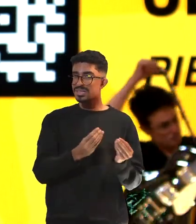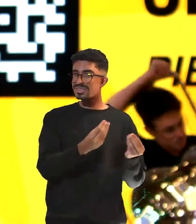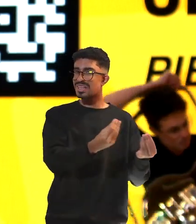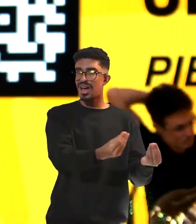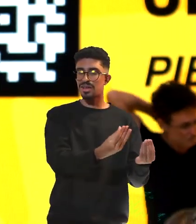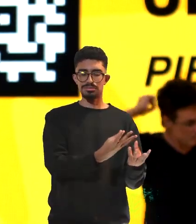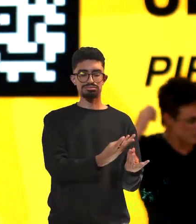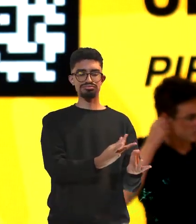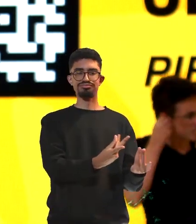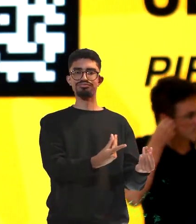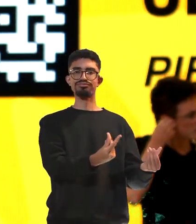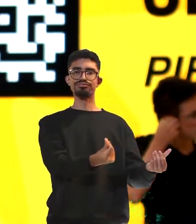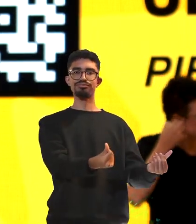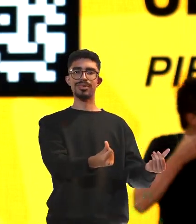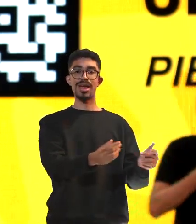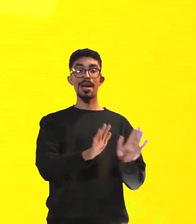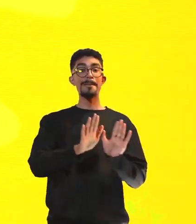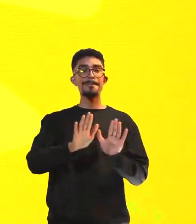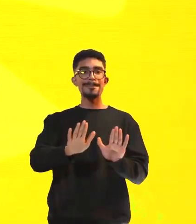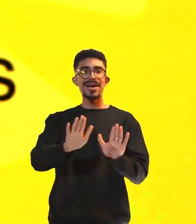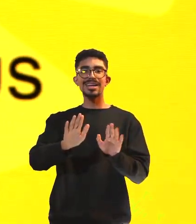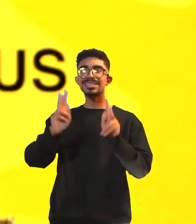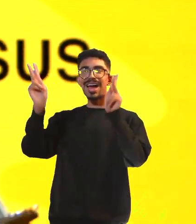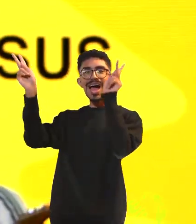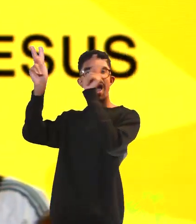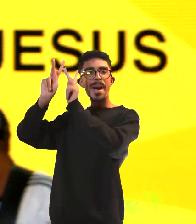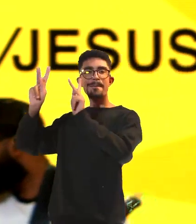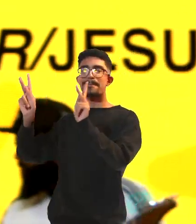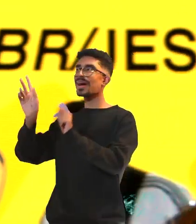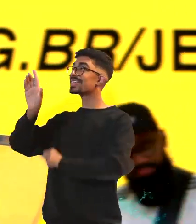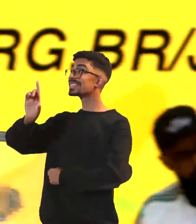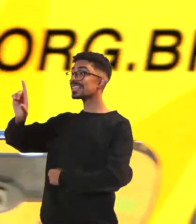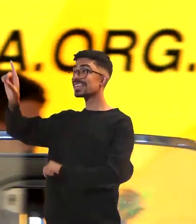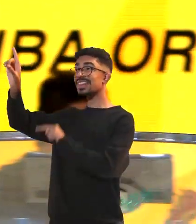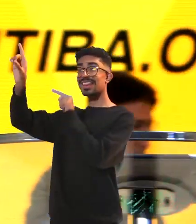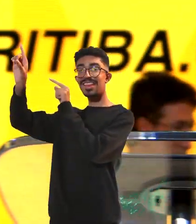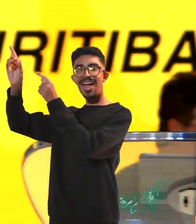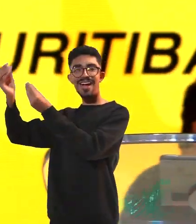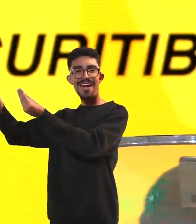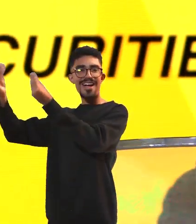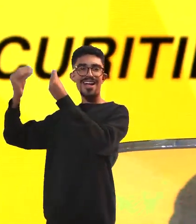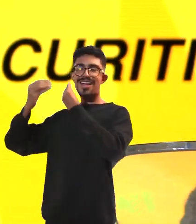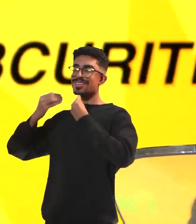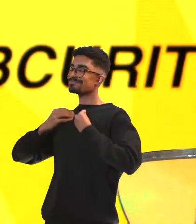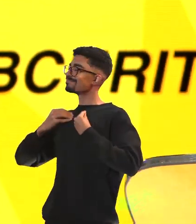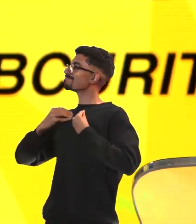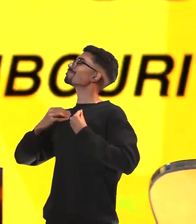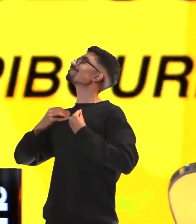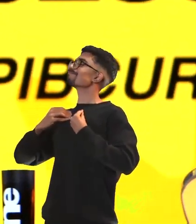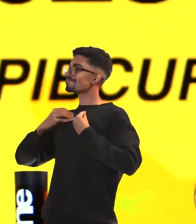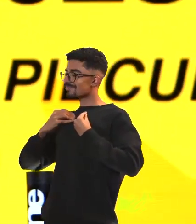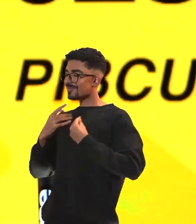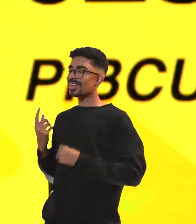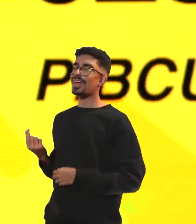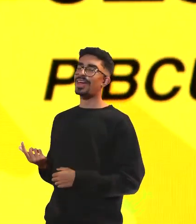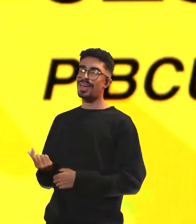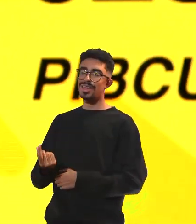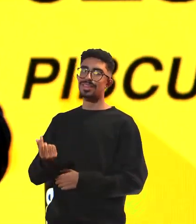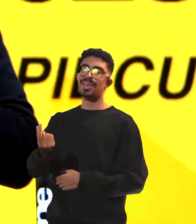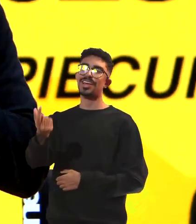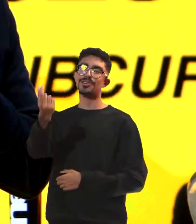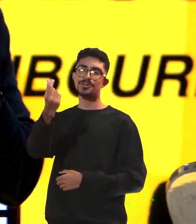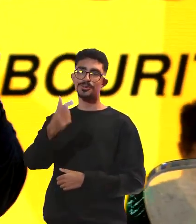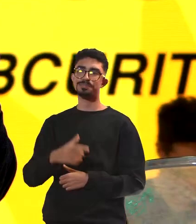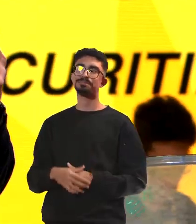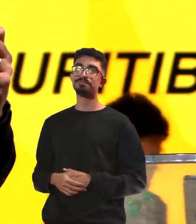passa. Mas o prazer que Jesus traz é eterno. Antes de pregar, a gente teve um